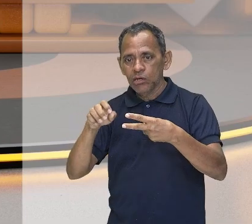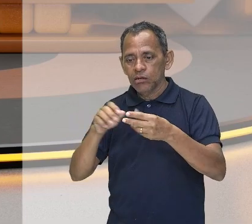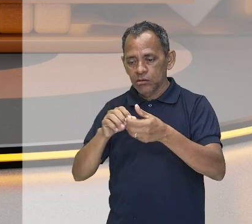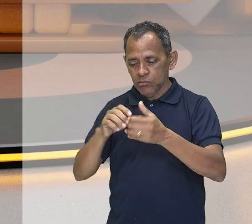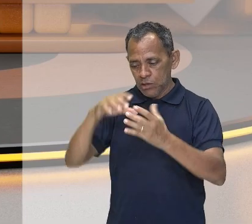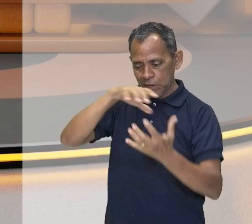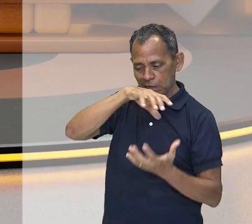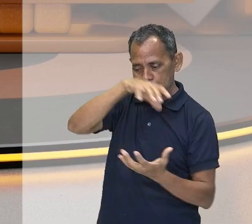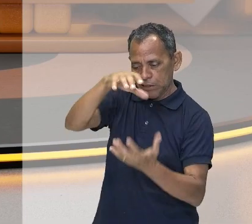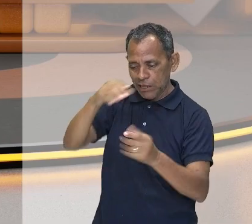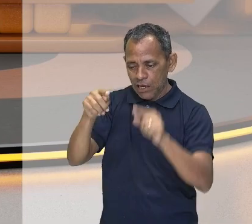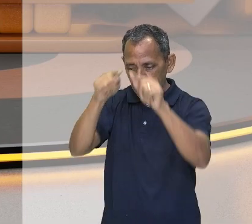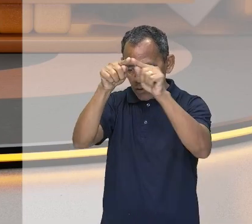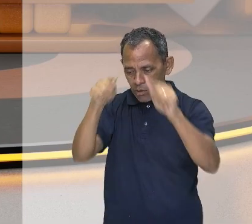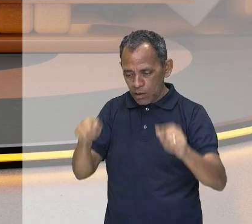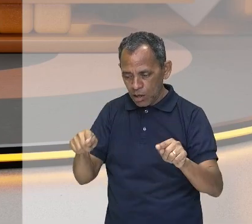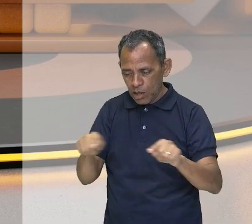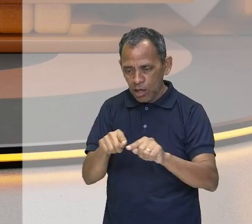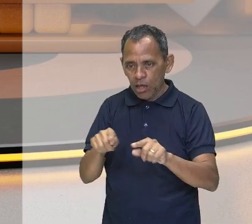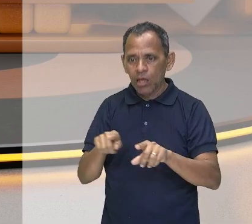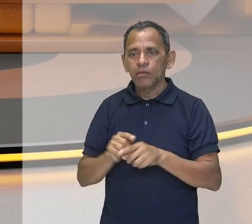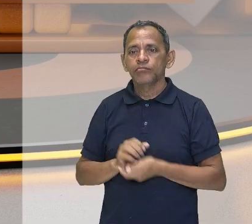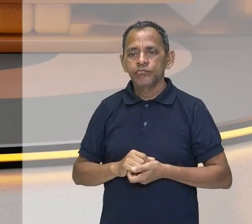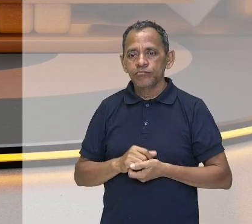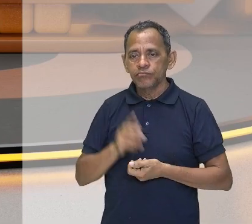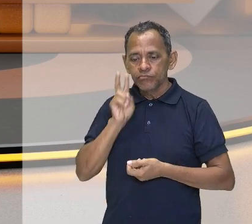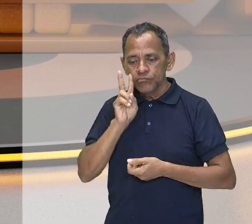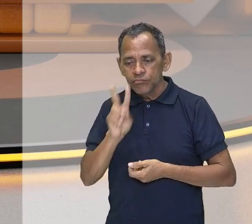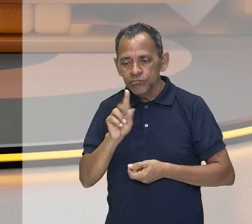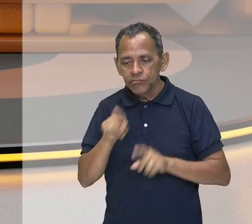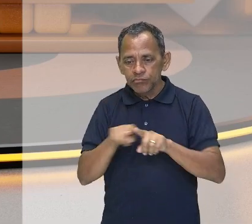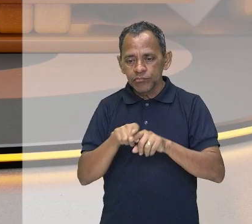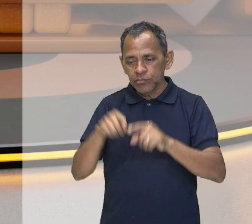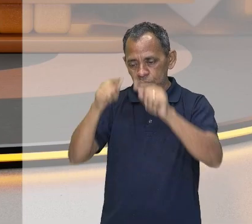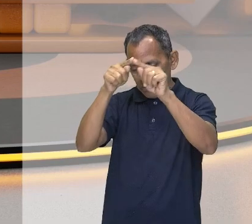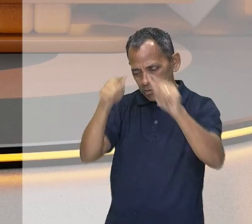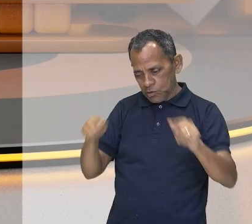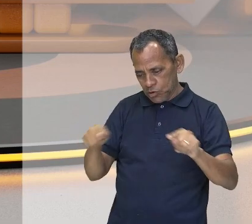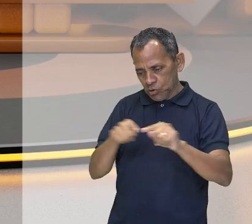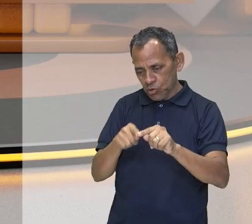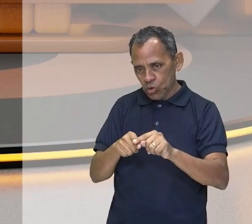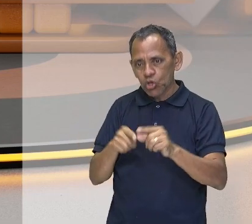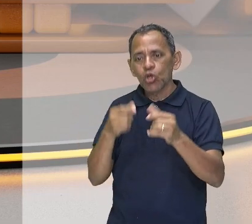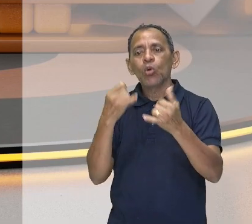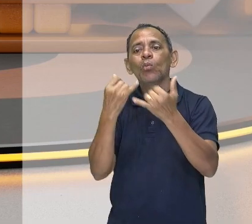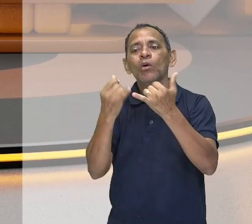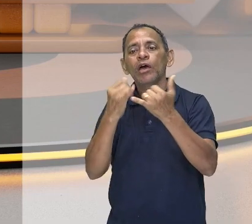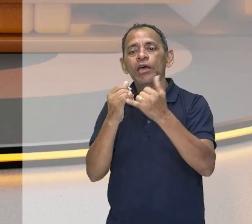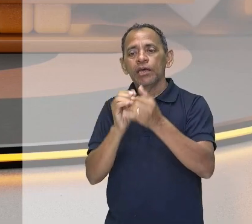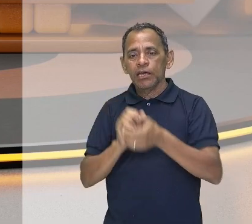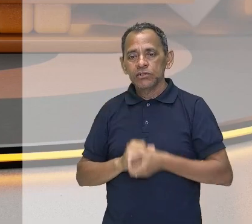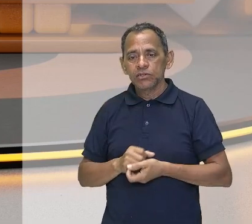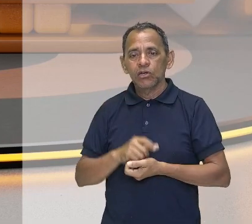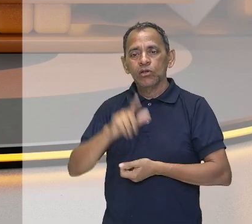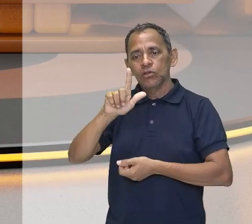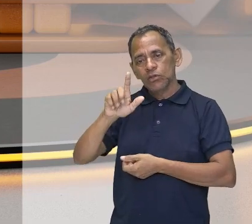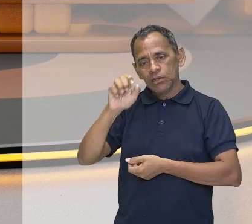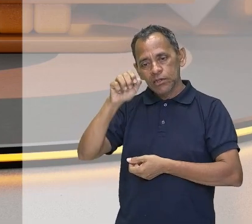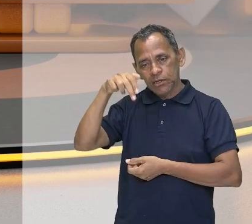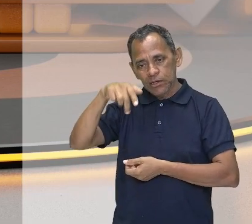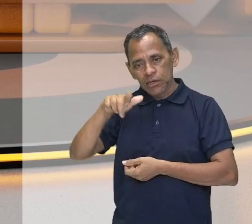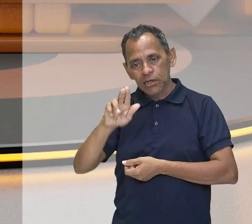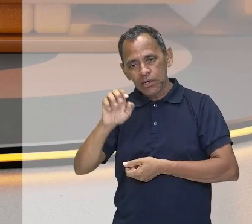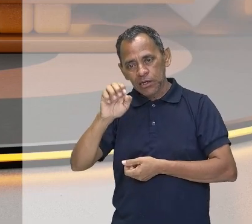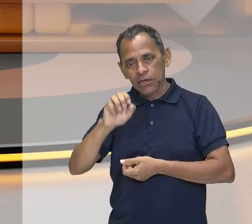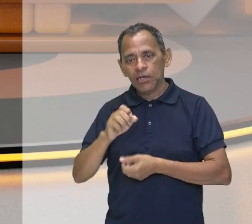da Terra, e ao abrir esse cone, você tem uma estrutura que parece um leque, e nessa estrutura é que o planeta, é